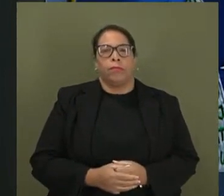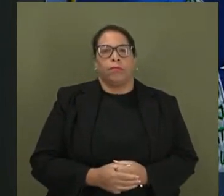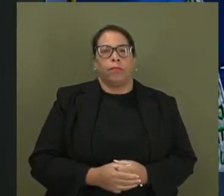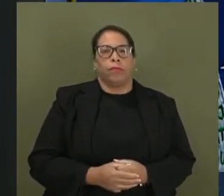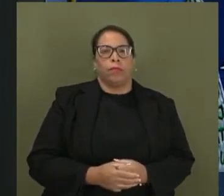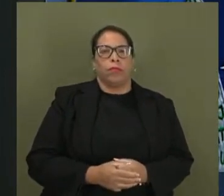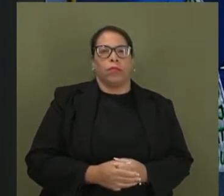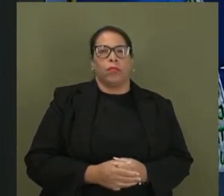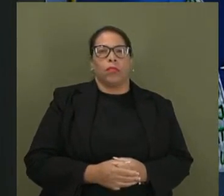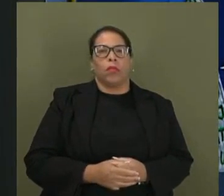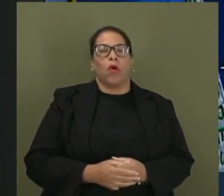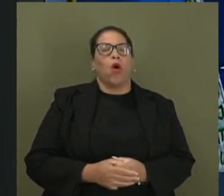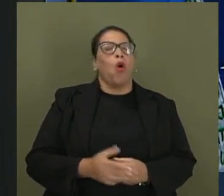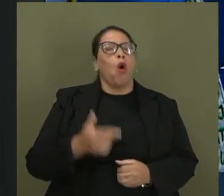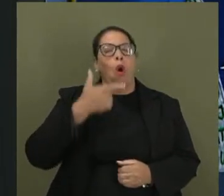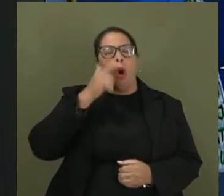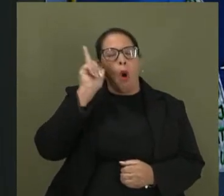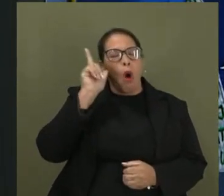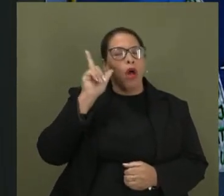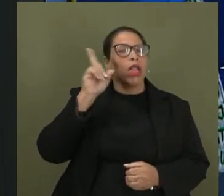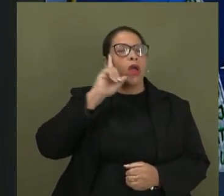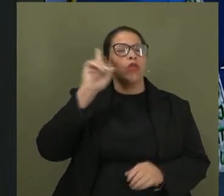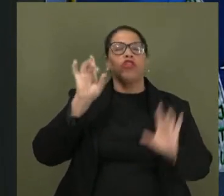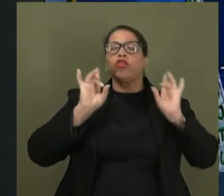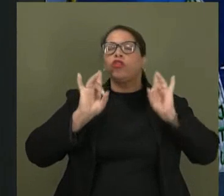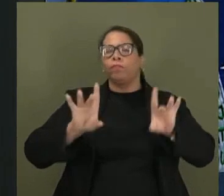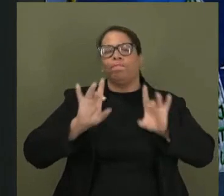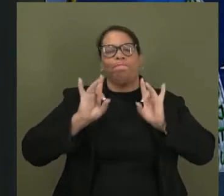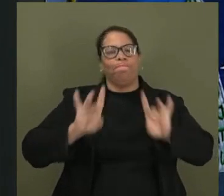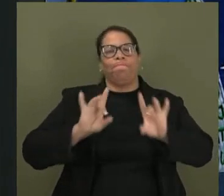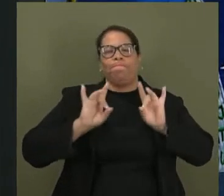Foi um dia memorável.